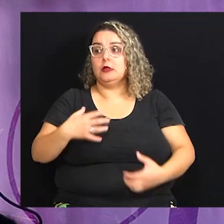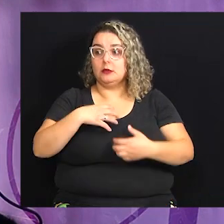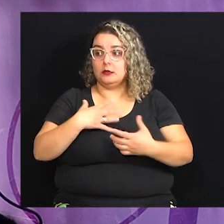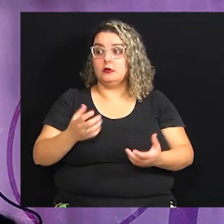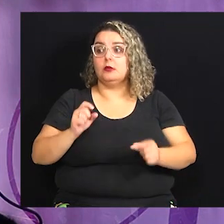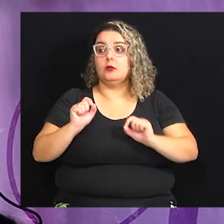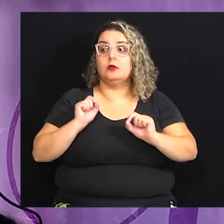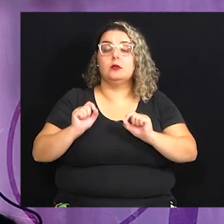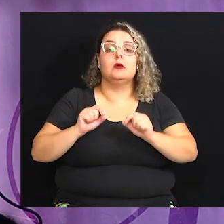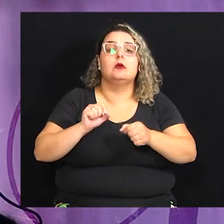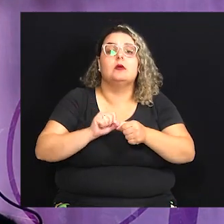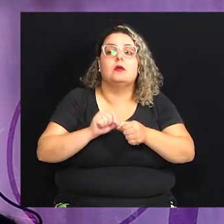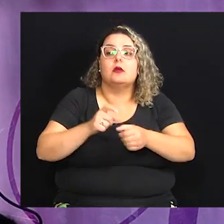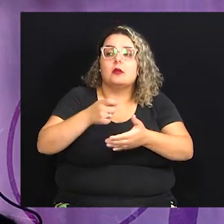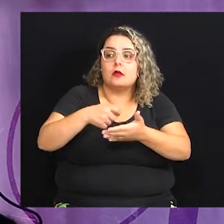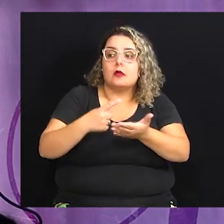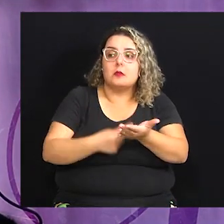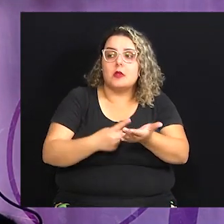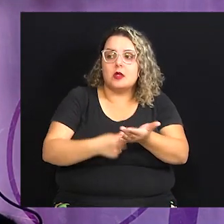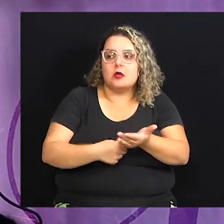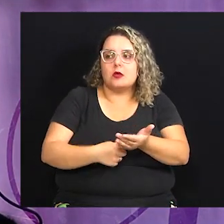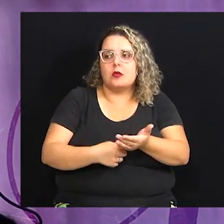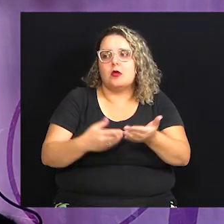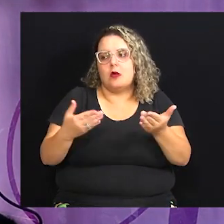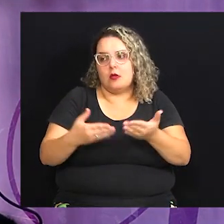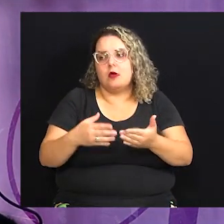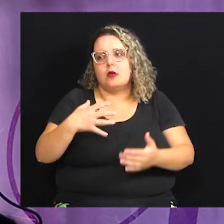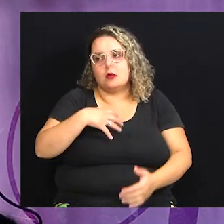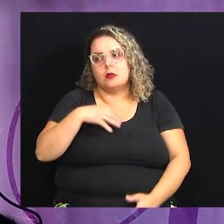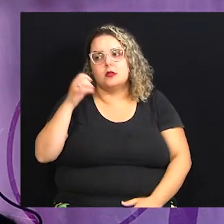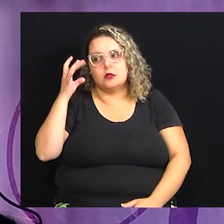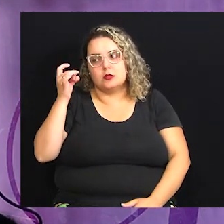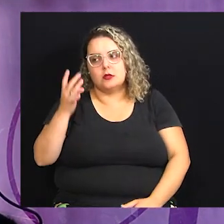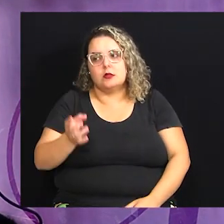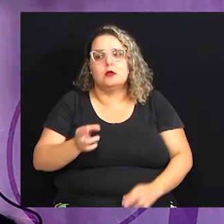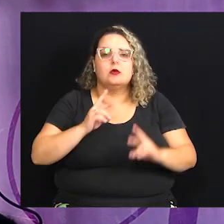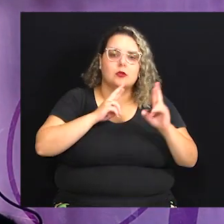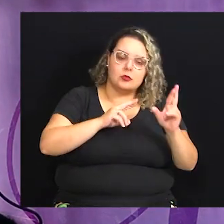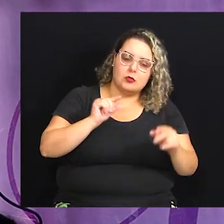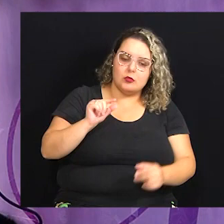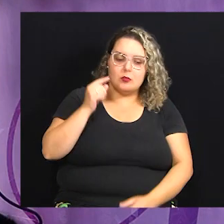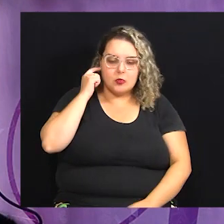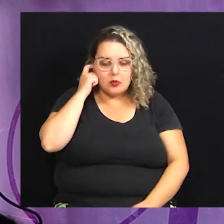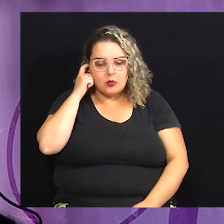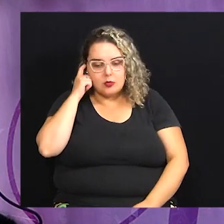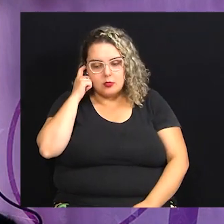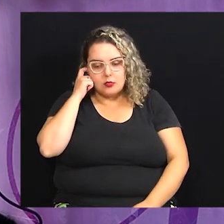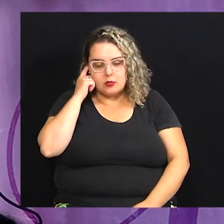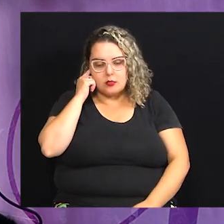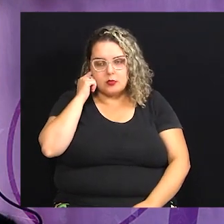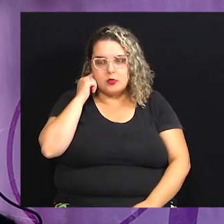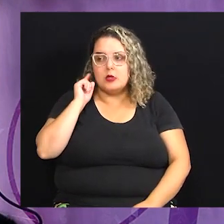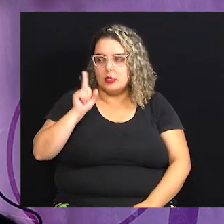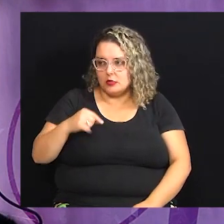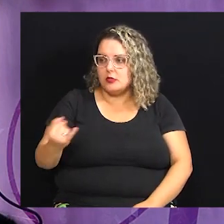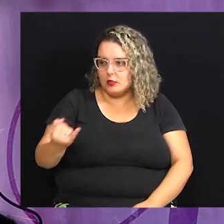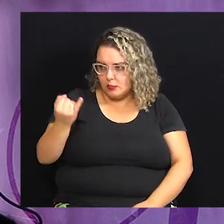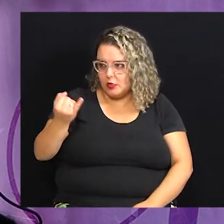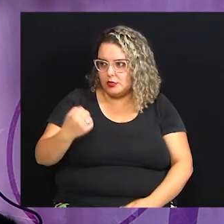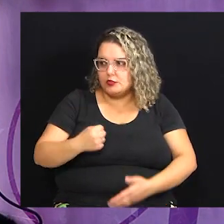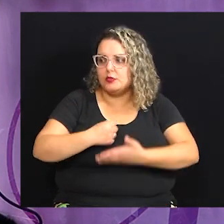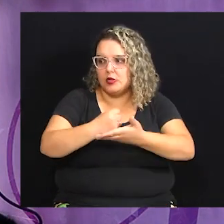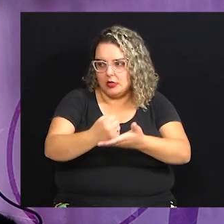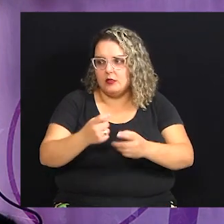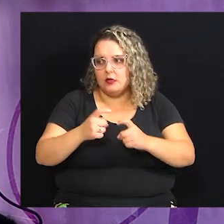questões emocionais. O que eu faço? Eu anoto tudo na minha agenda. Hoje senti dor de cabeça. O que aconteceu? Dormi pouco. Isso tá valendo também